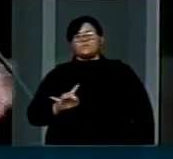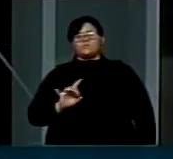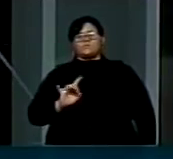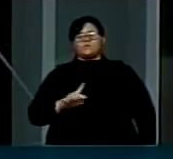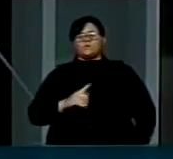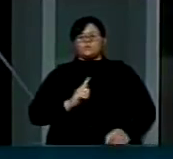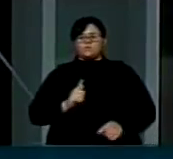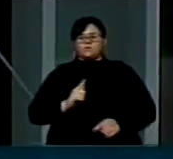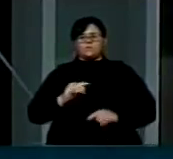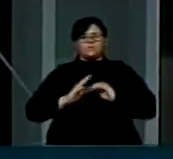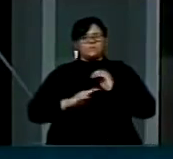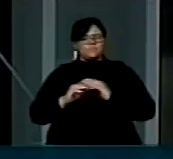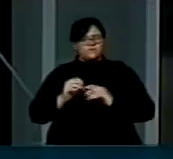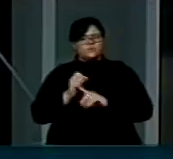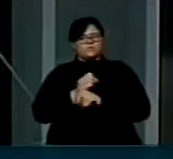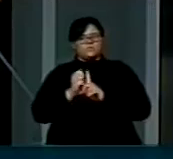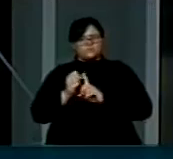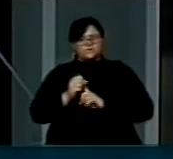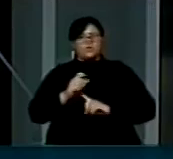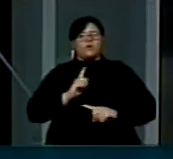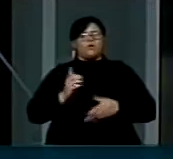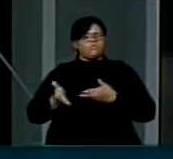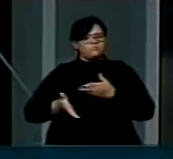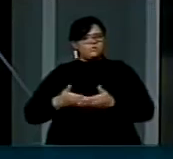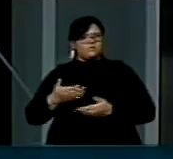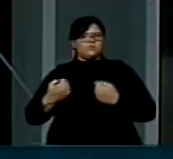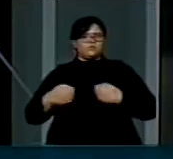ser tratada, nós temos